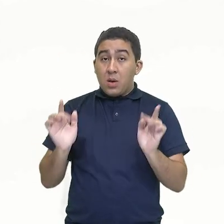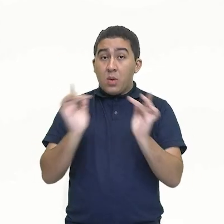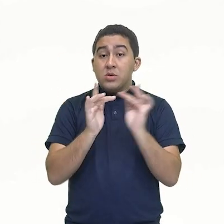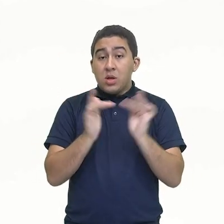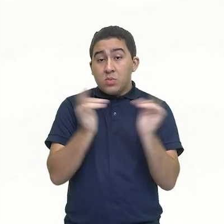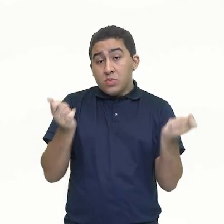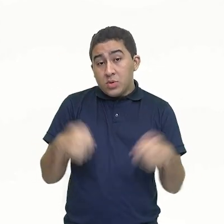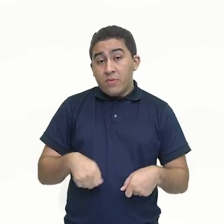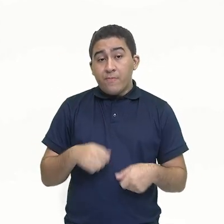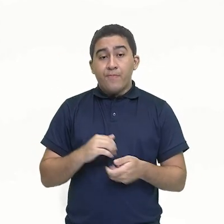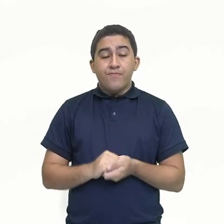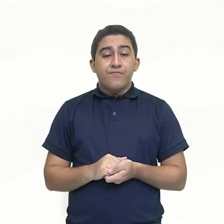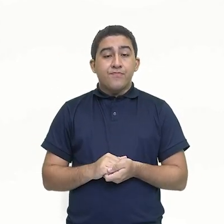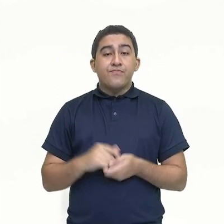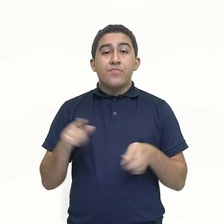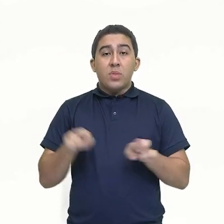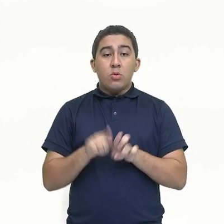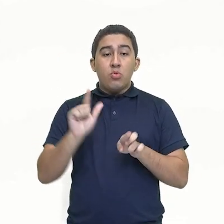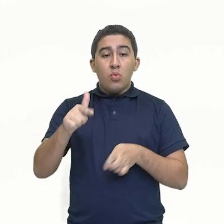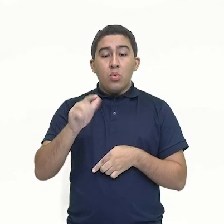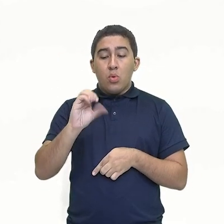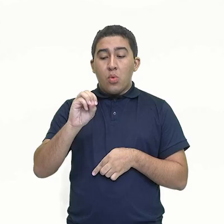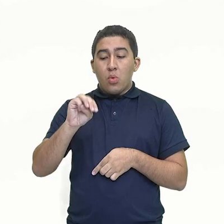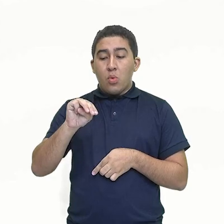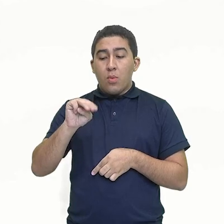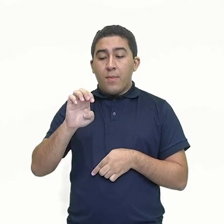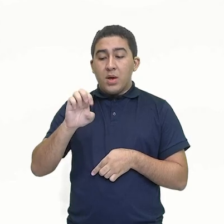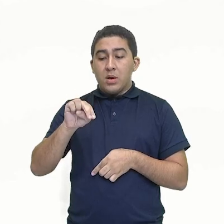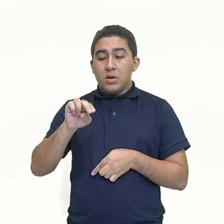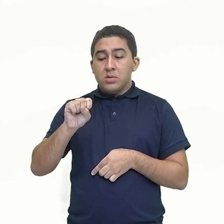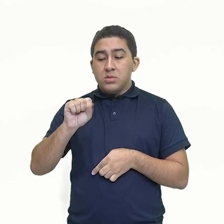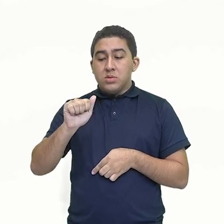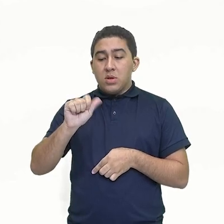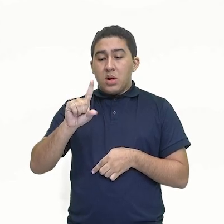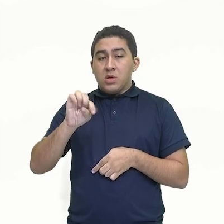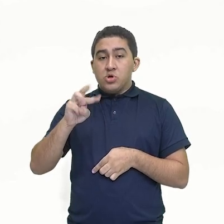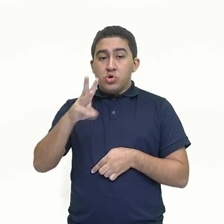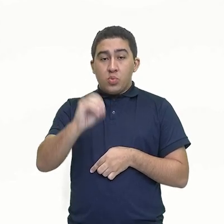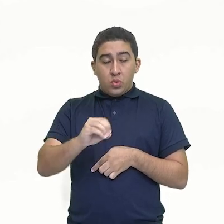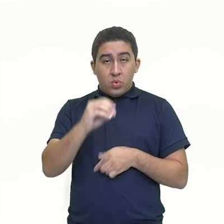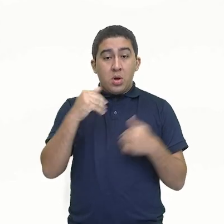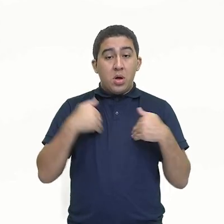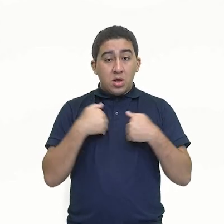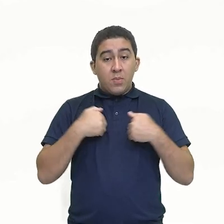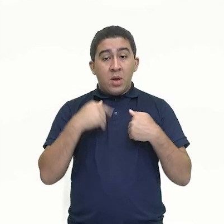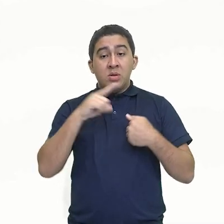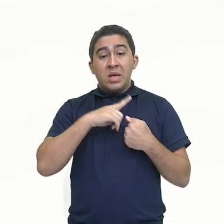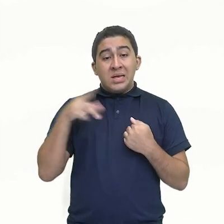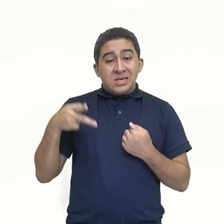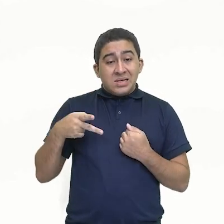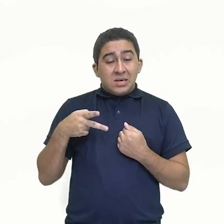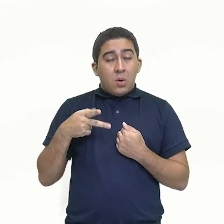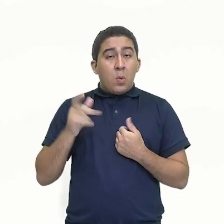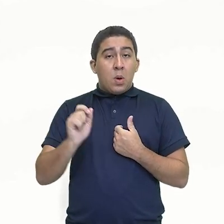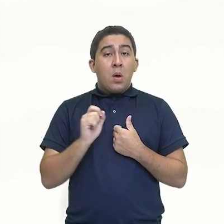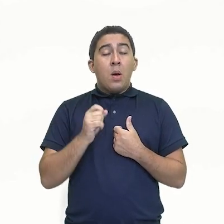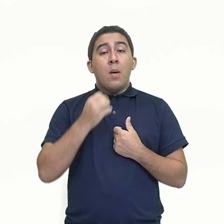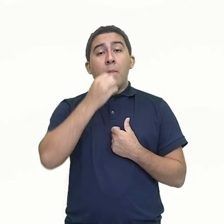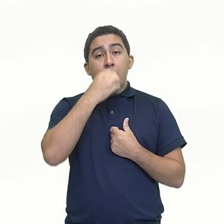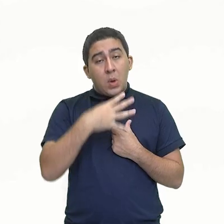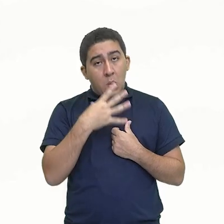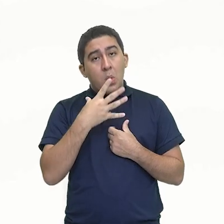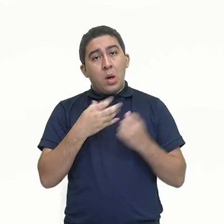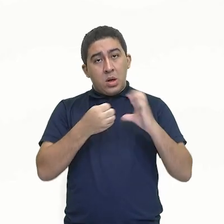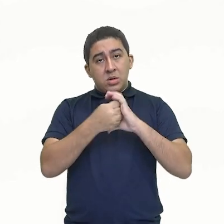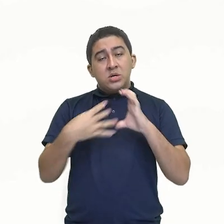si. Nós temos o comensalismo. Uma espécie se beneficia sem prejudicar a outra